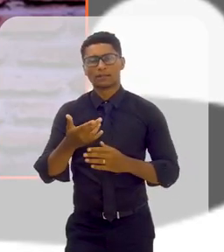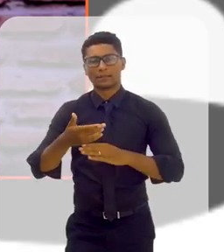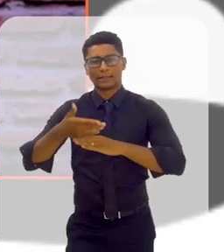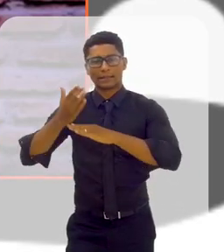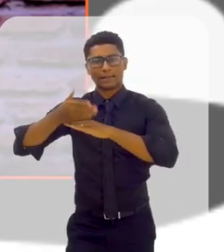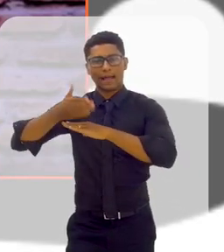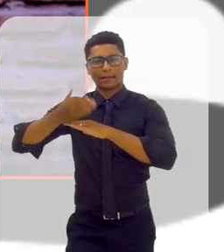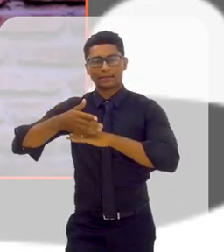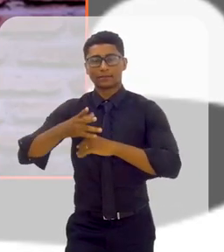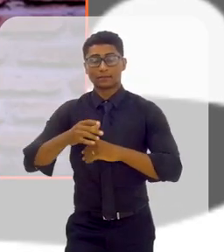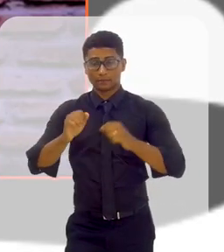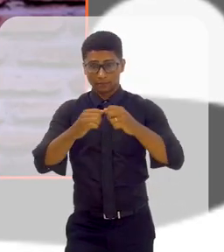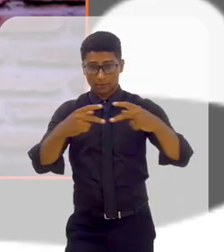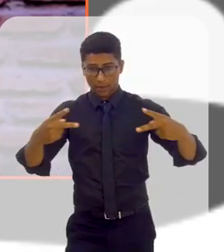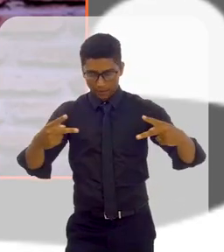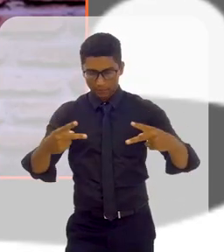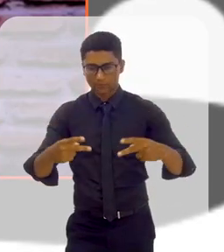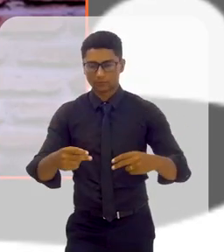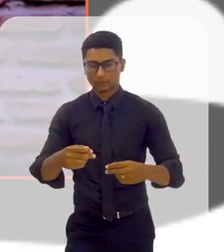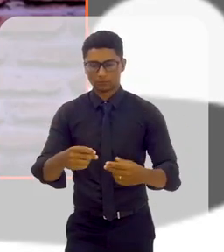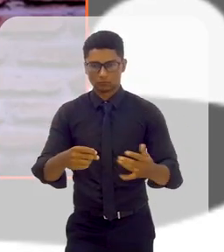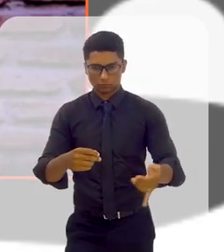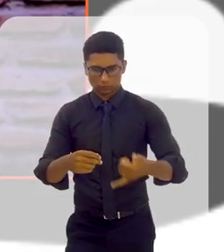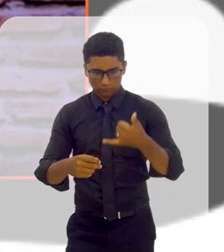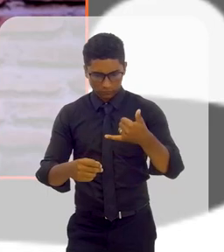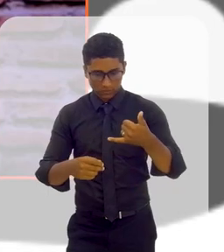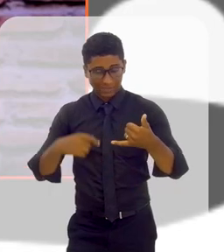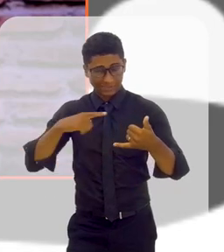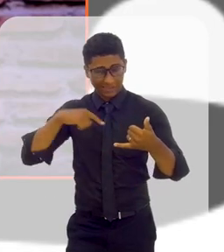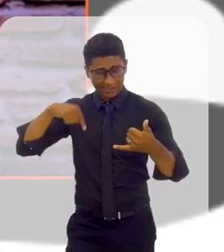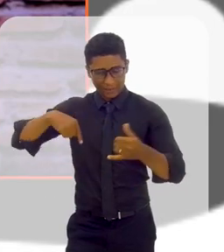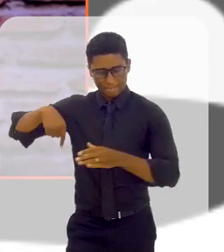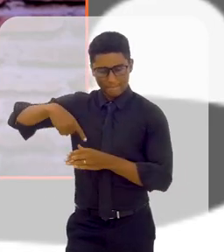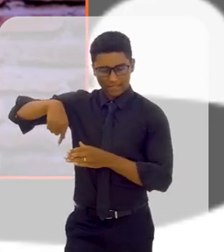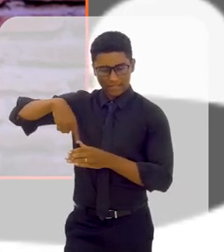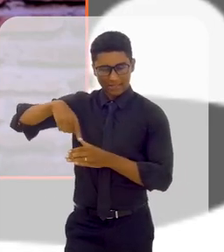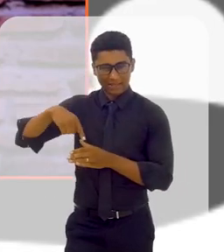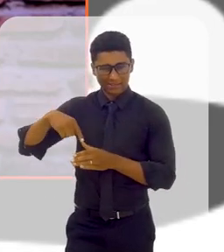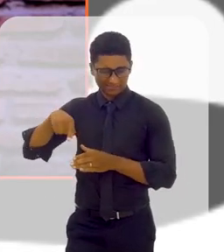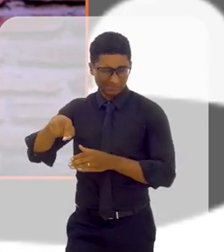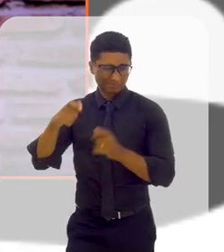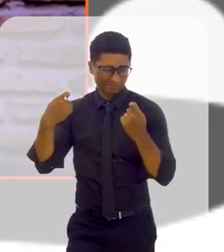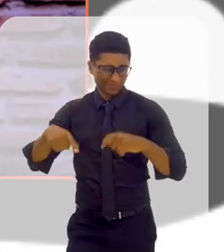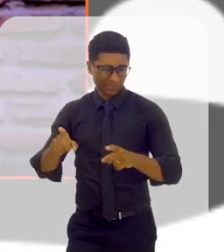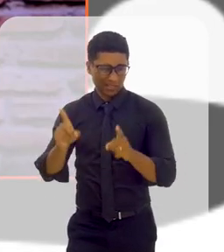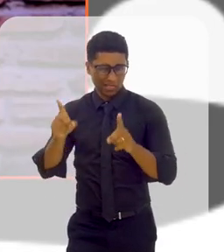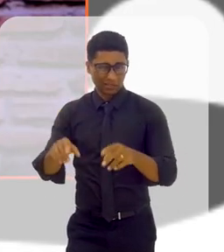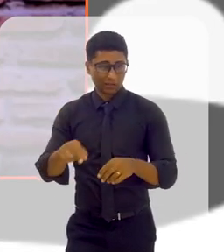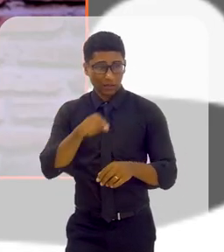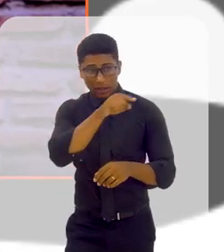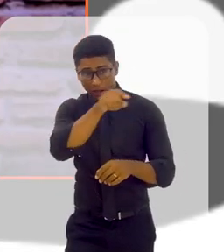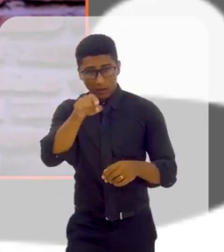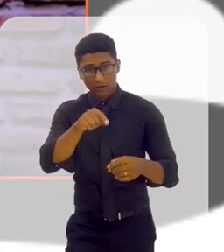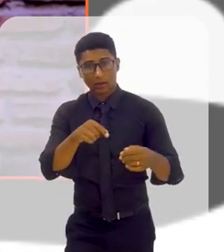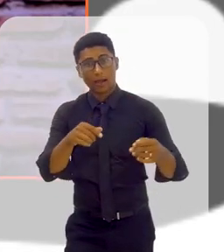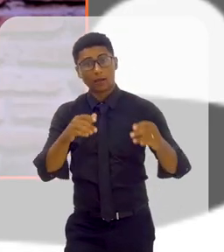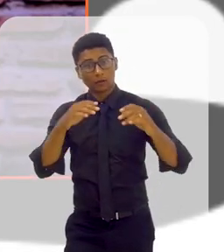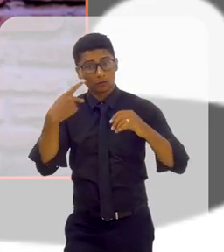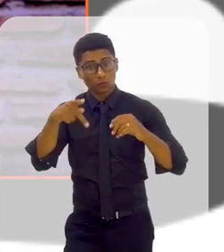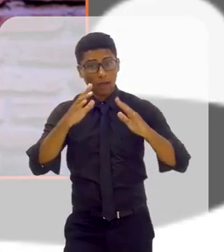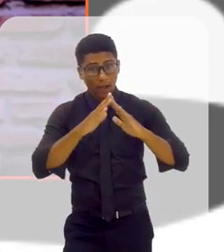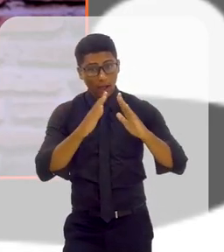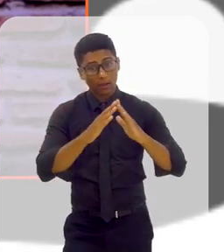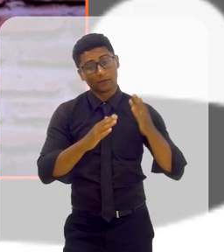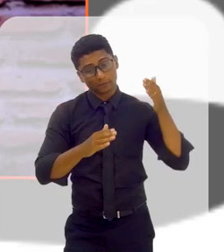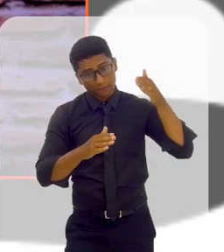táxi você vai entrar no aplicativo chamar eu tenho aqui uma batedeira para descartar e nós vamos lá retirar para você Mas neste momento